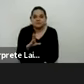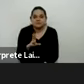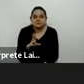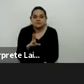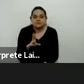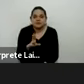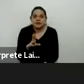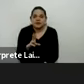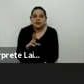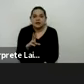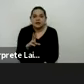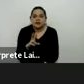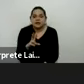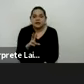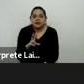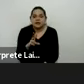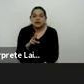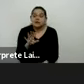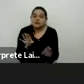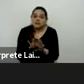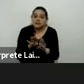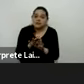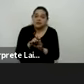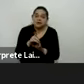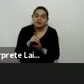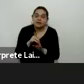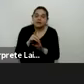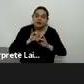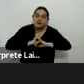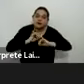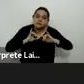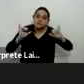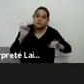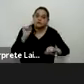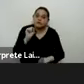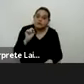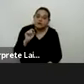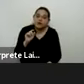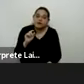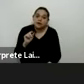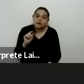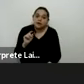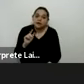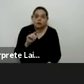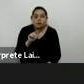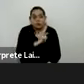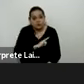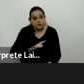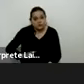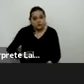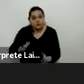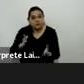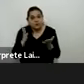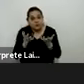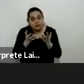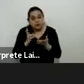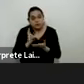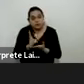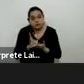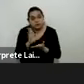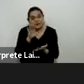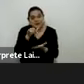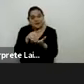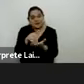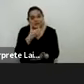o anúncio de que o governo pretende prorrogar até dezembro o auxílio emergencial, mais